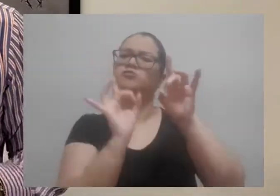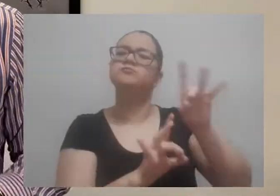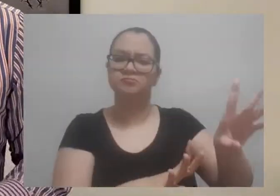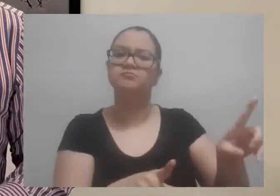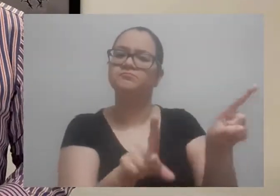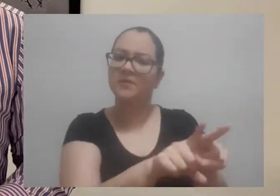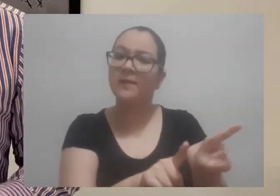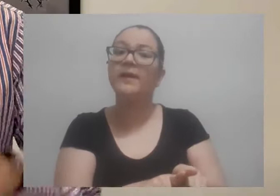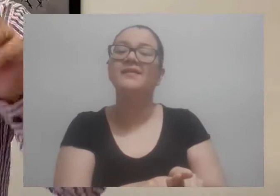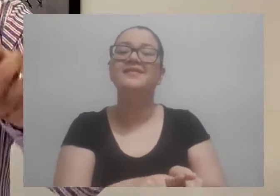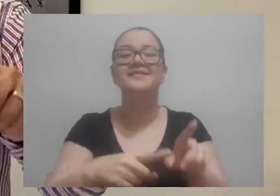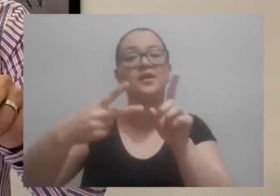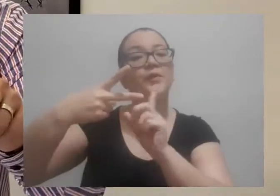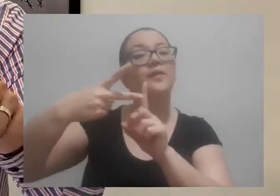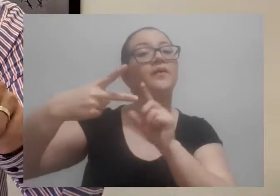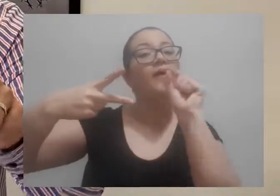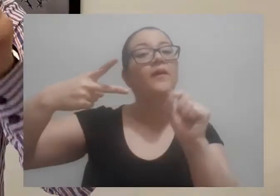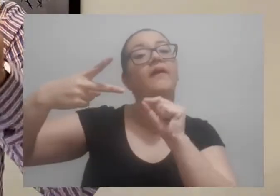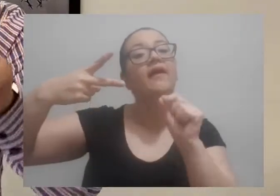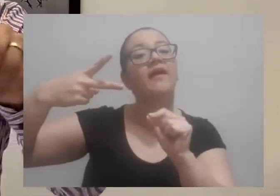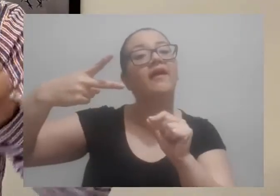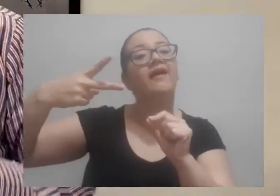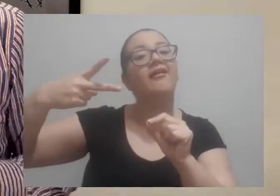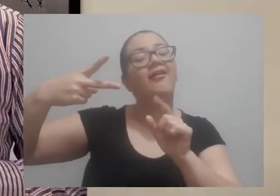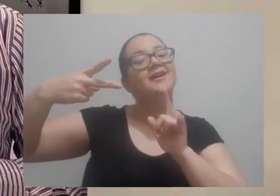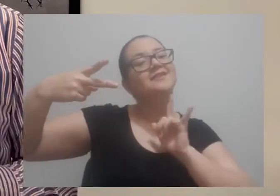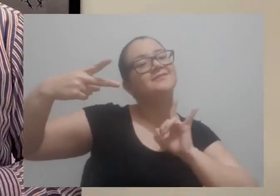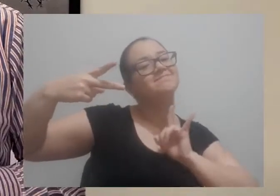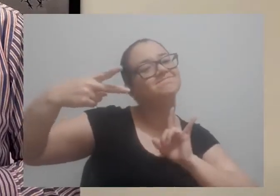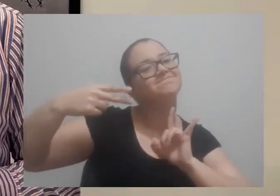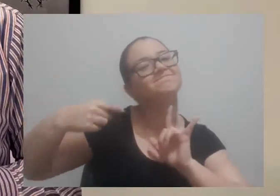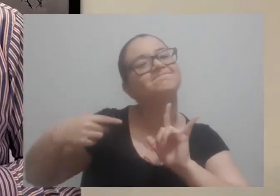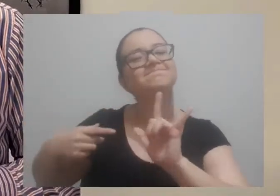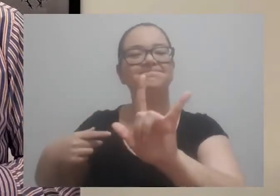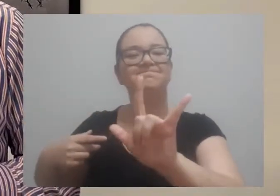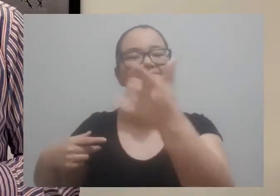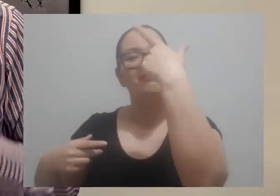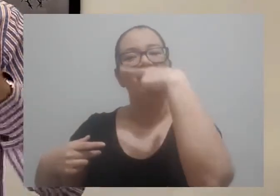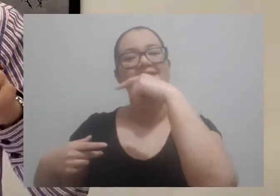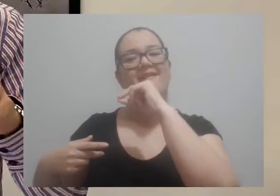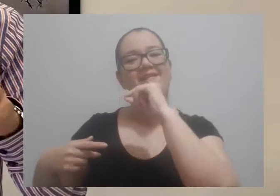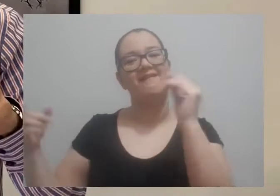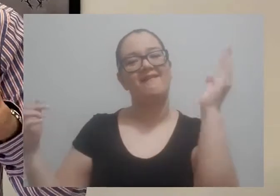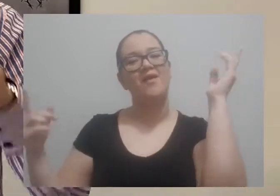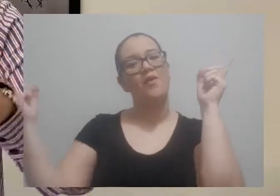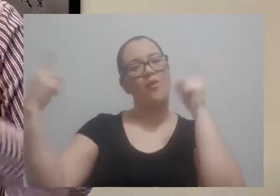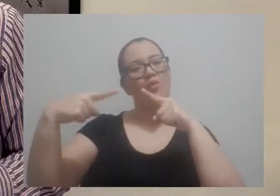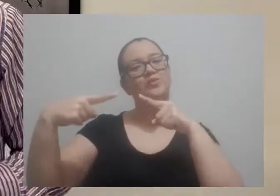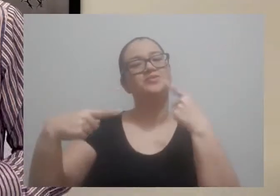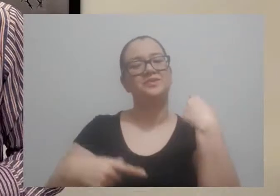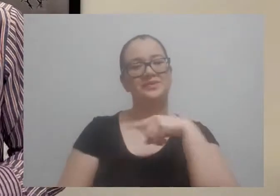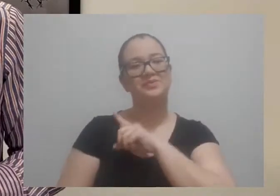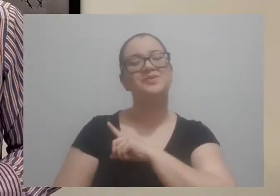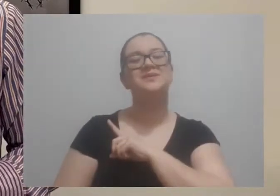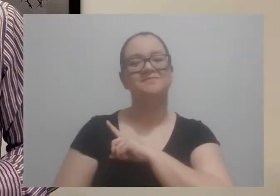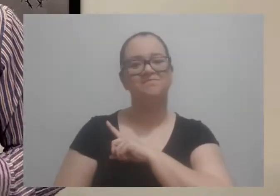faça? Que a gente ame aquele que nos fez a provocação. Ame o nosso